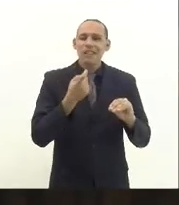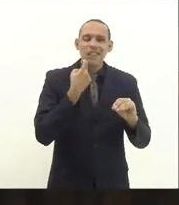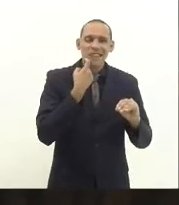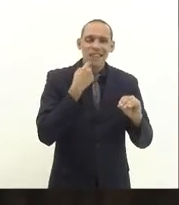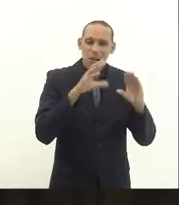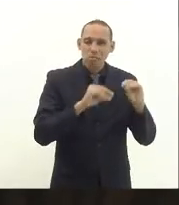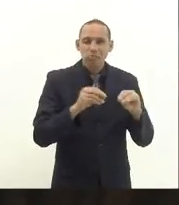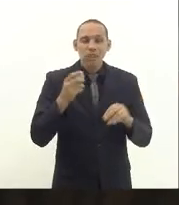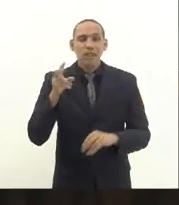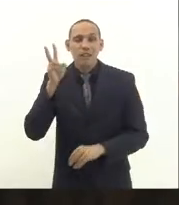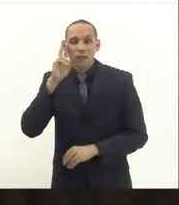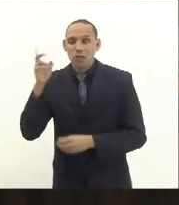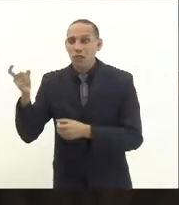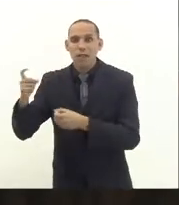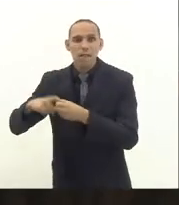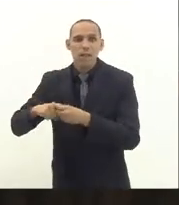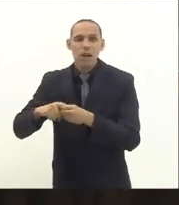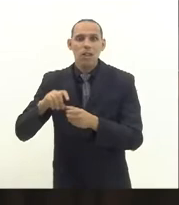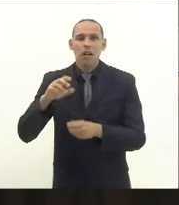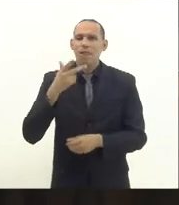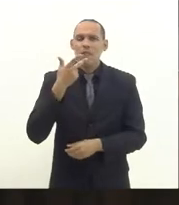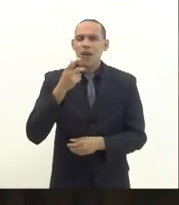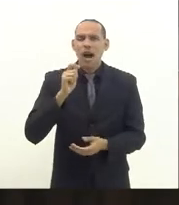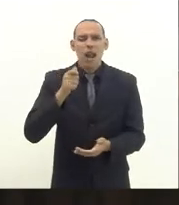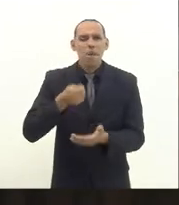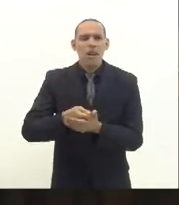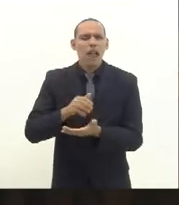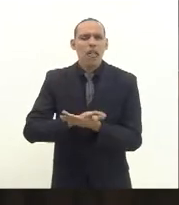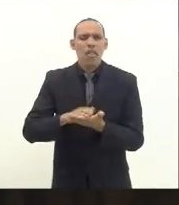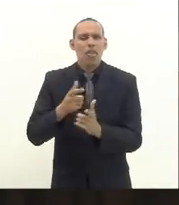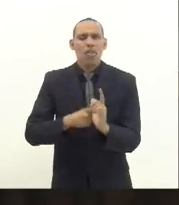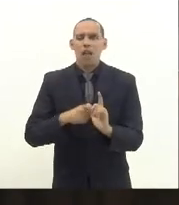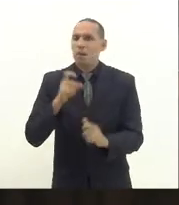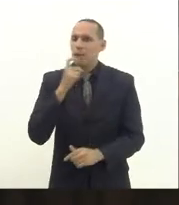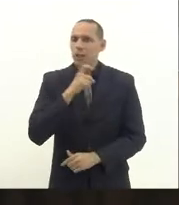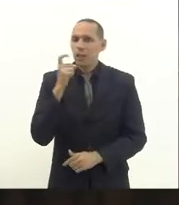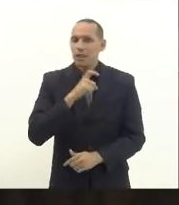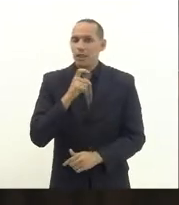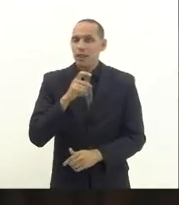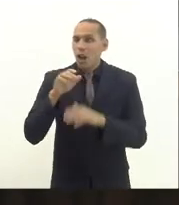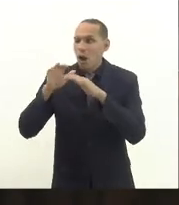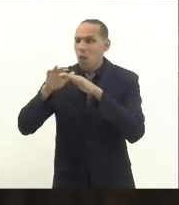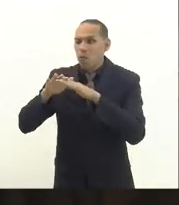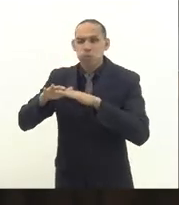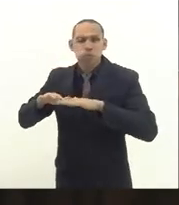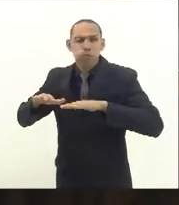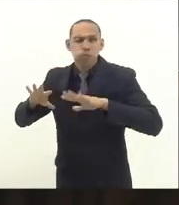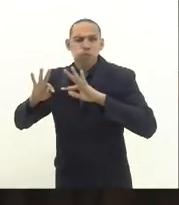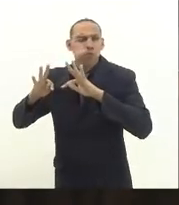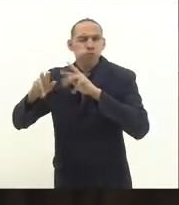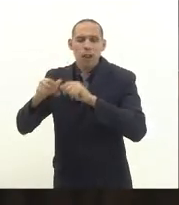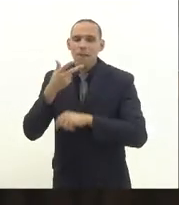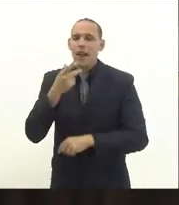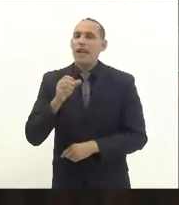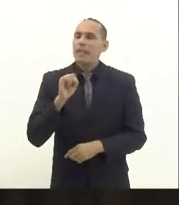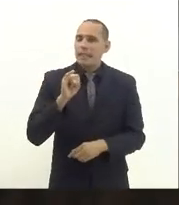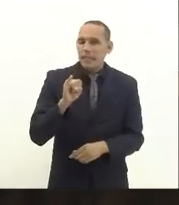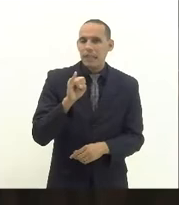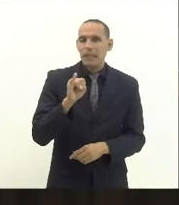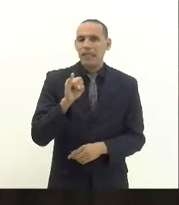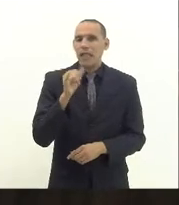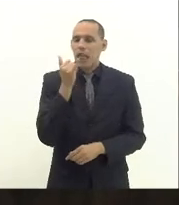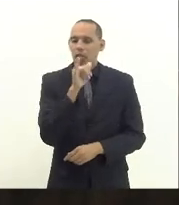verdade lá nós ouvimos unanimidade dos Presentes assim Se melhorar essa condição